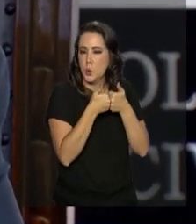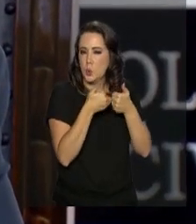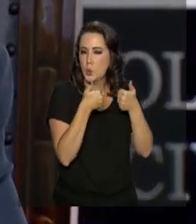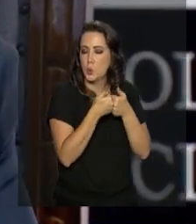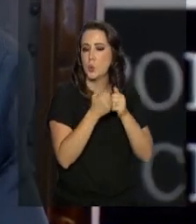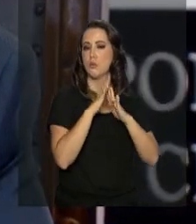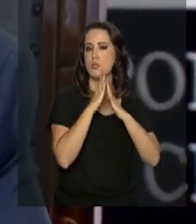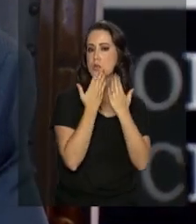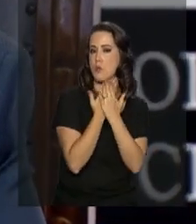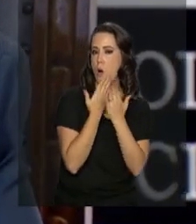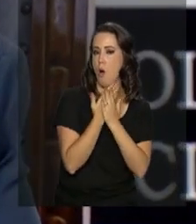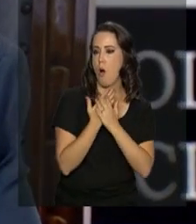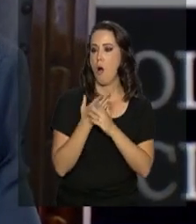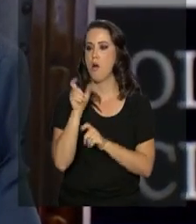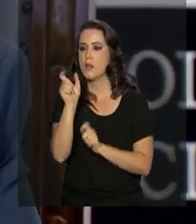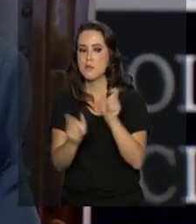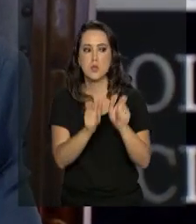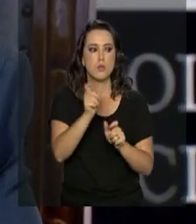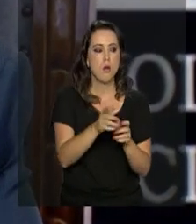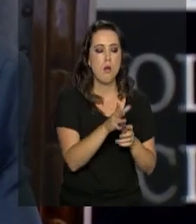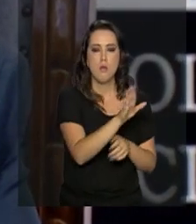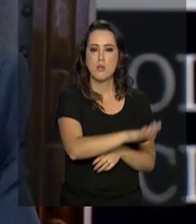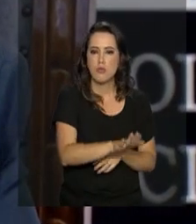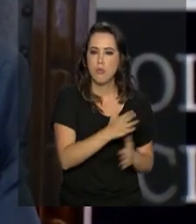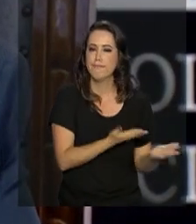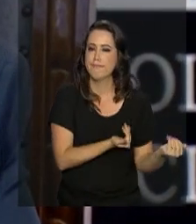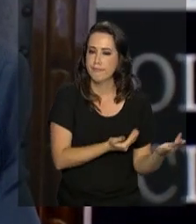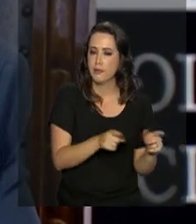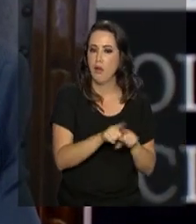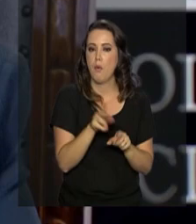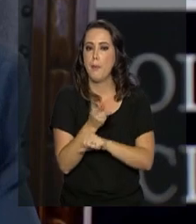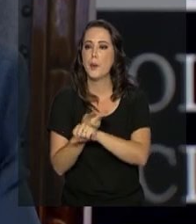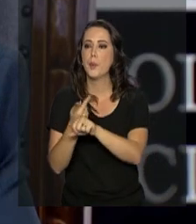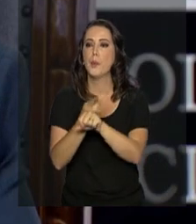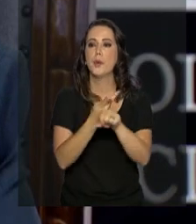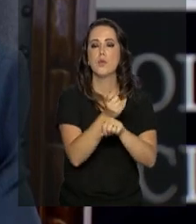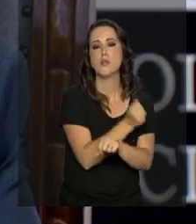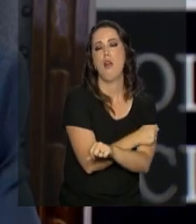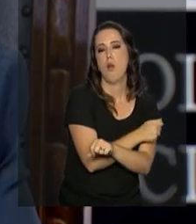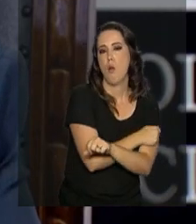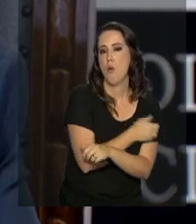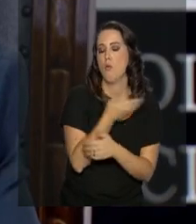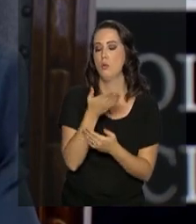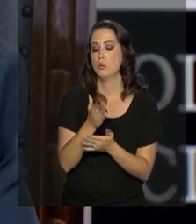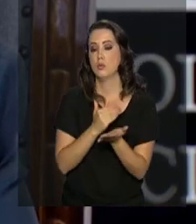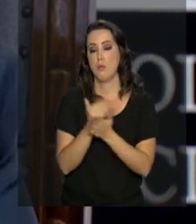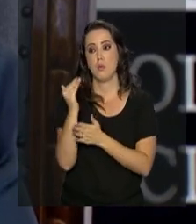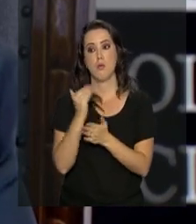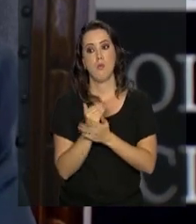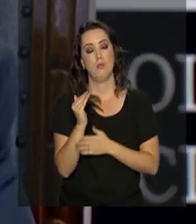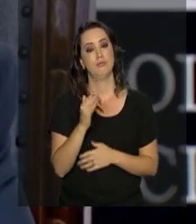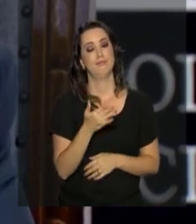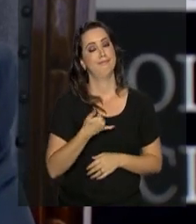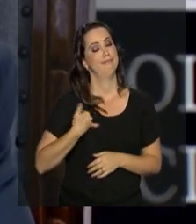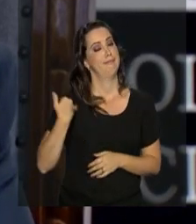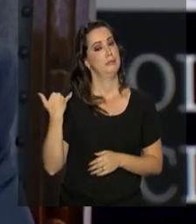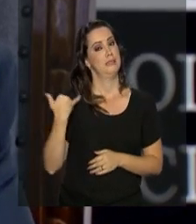escolas rondam os estudantes e busca sobretudo desde unidade